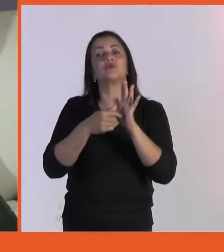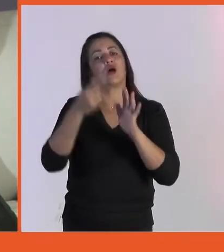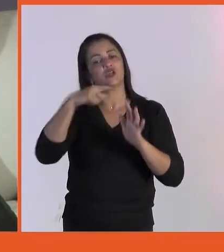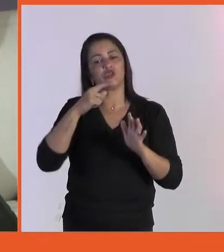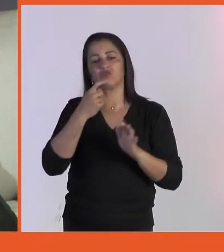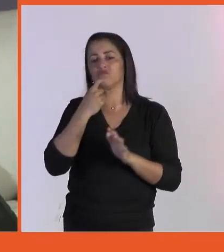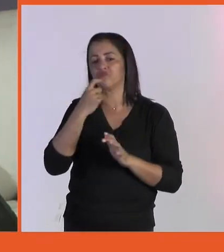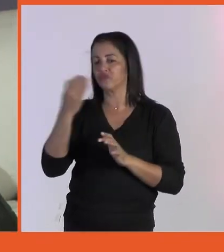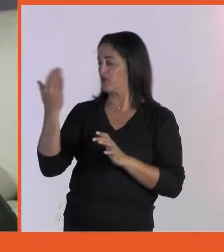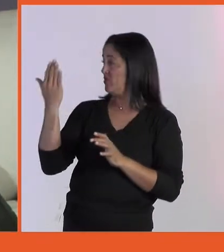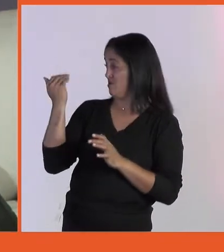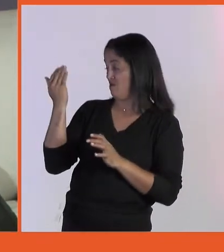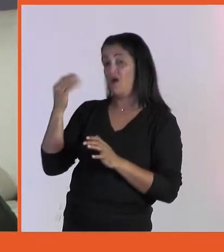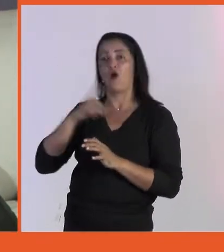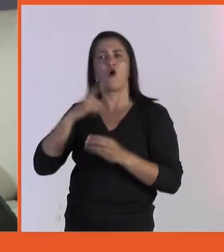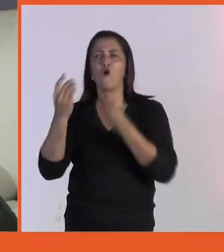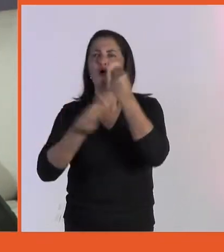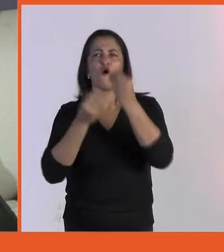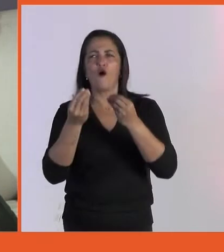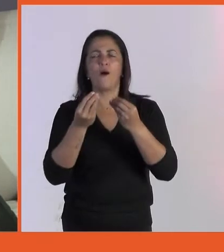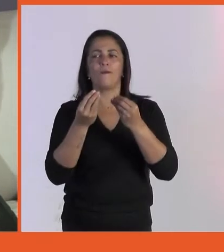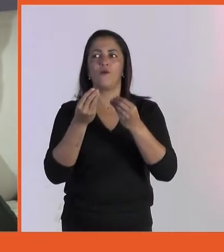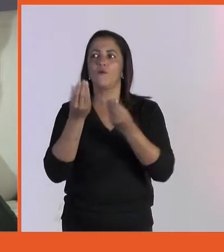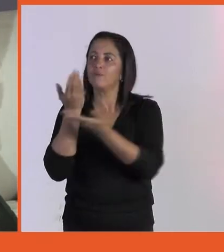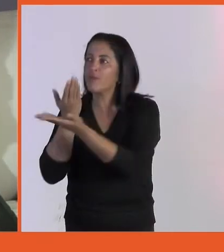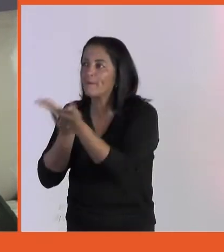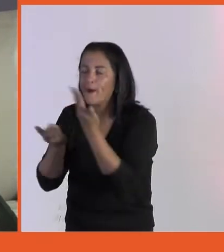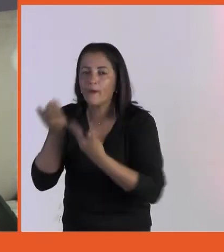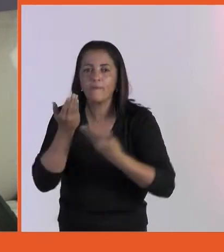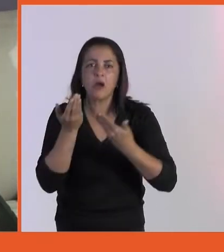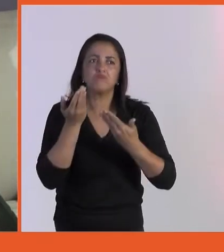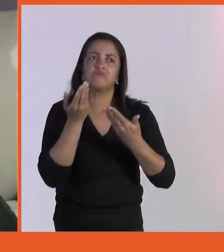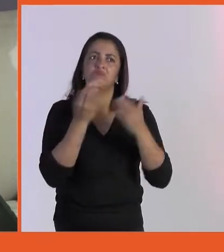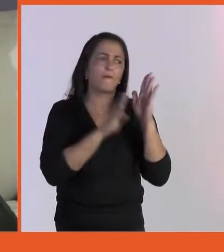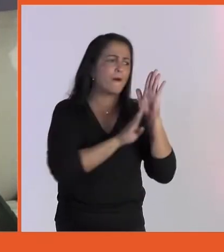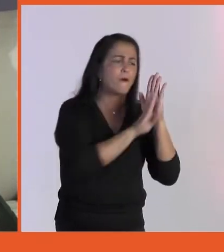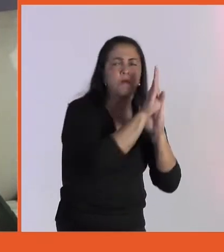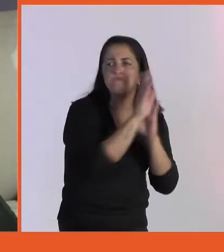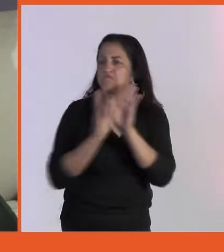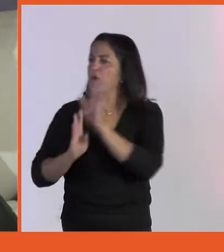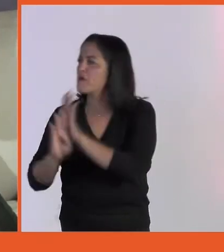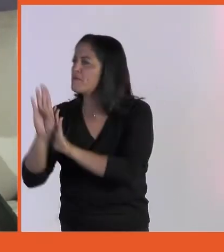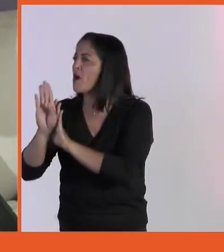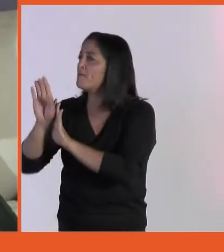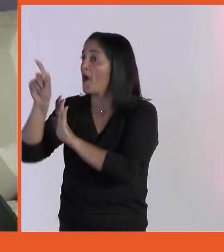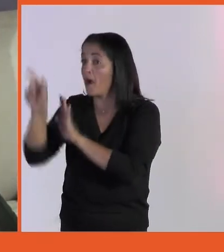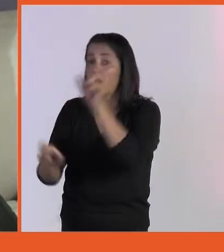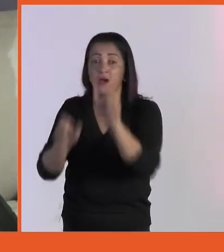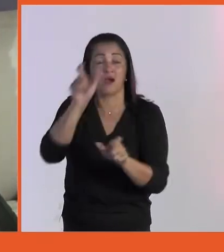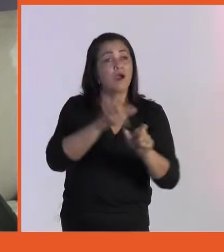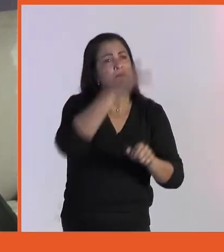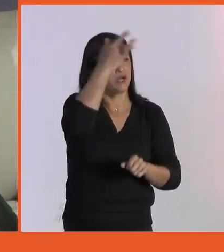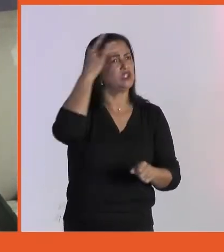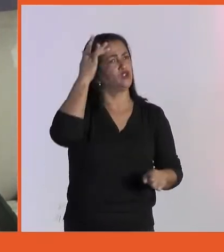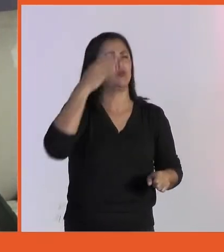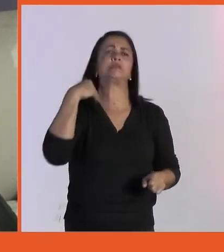recentemente, que é esse reality que a gente tem, que é o Corrida das Blogueiras. E tava difícil conseguir marca, assim. A gente passou por grandes